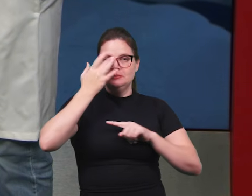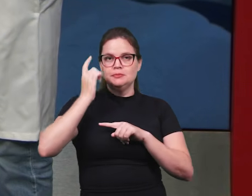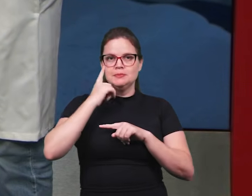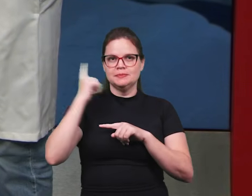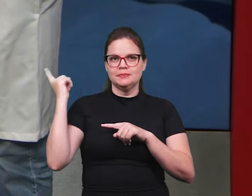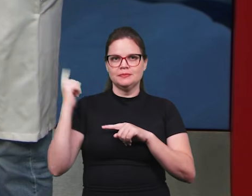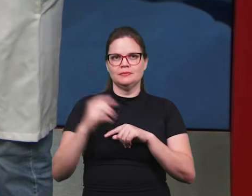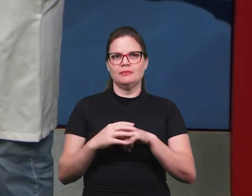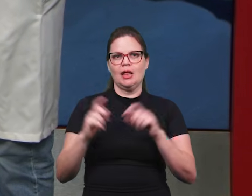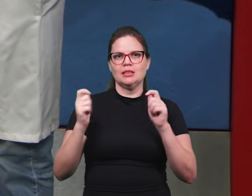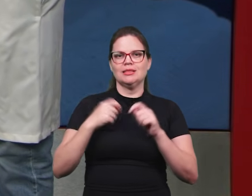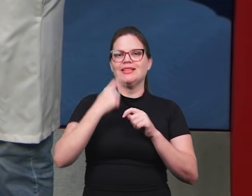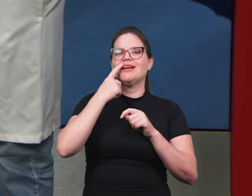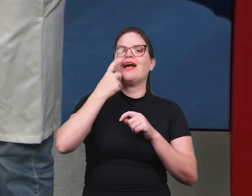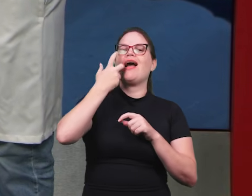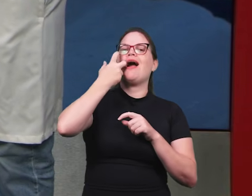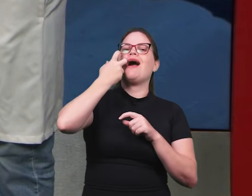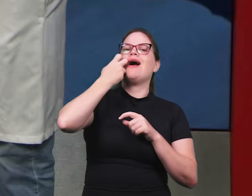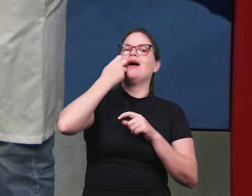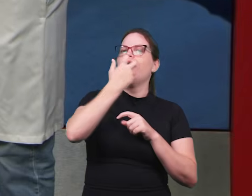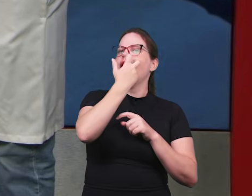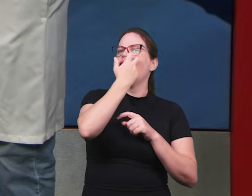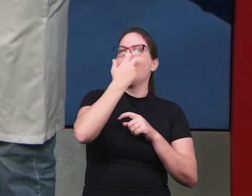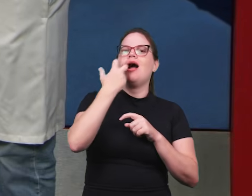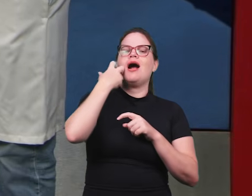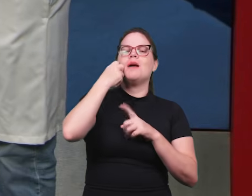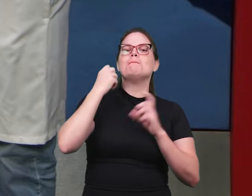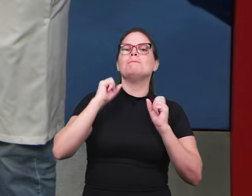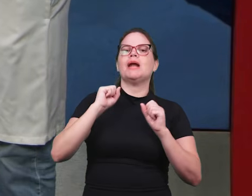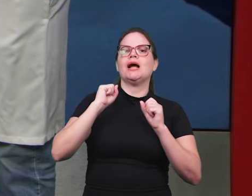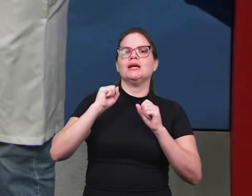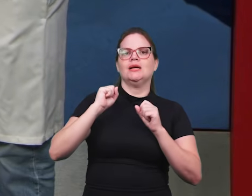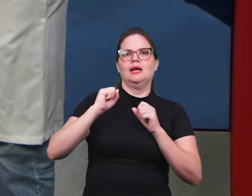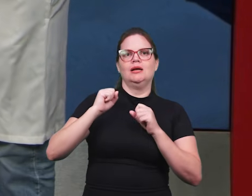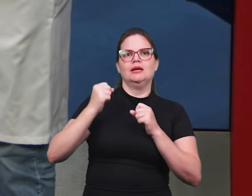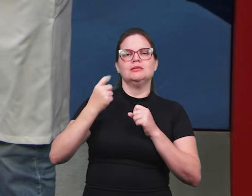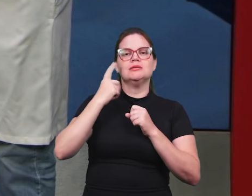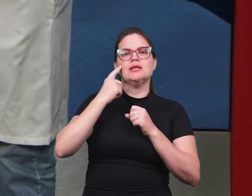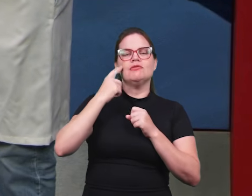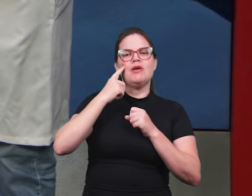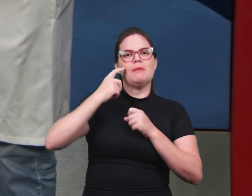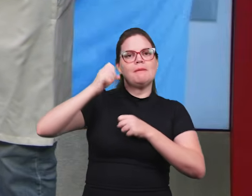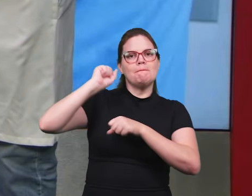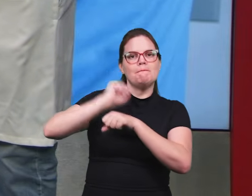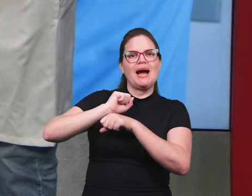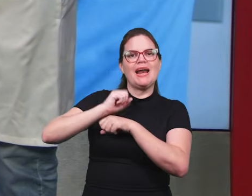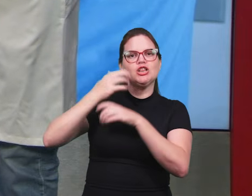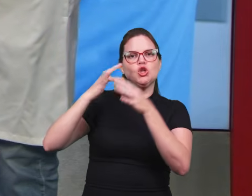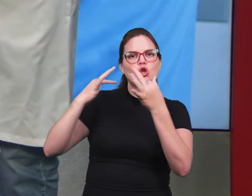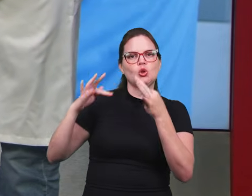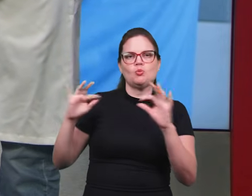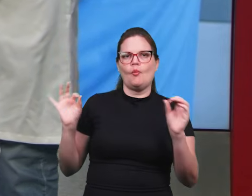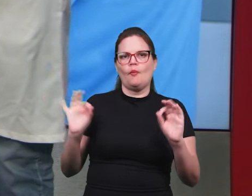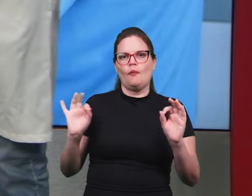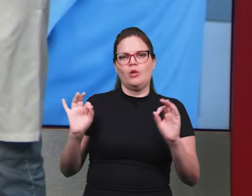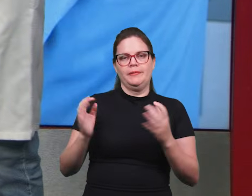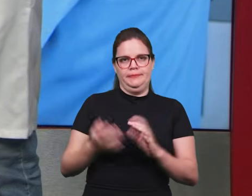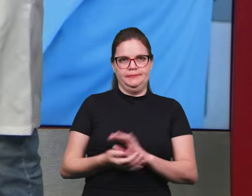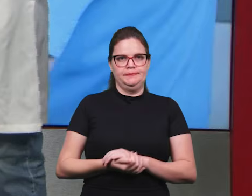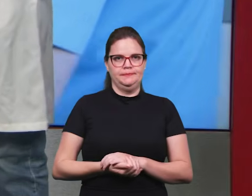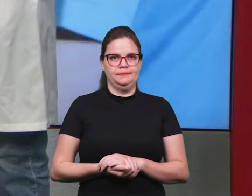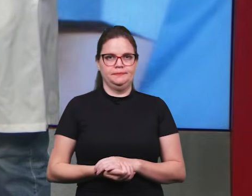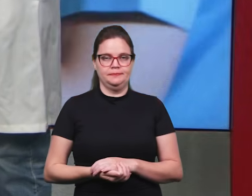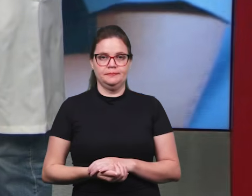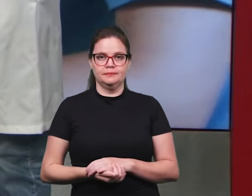anestesia local feita por um profissional de saúde. É um bloqueio dentário, né? Então, anestesia local.